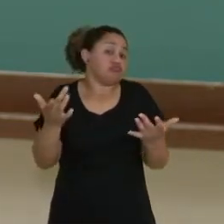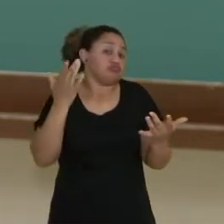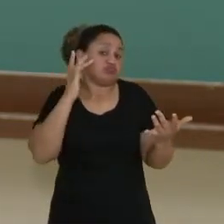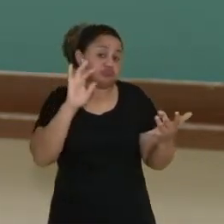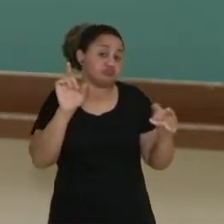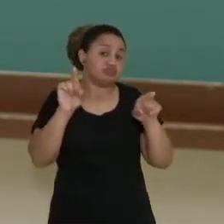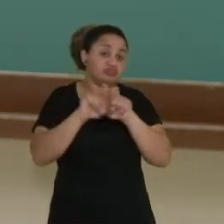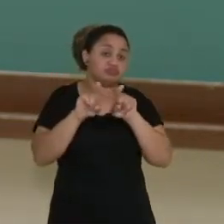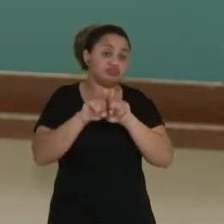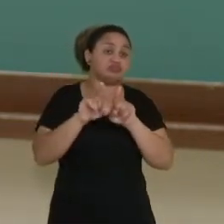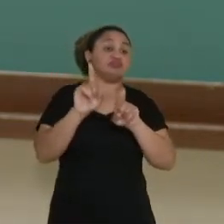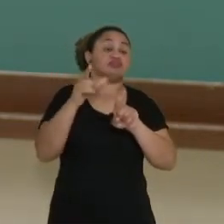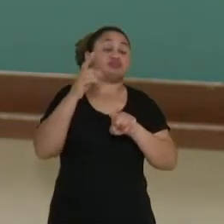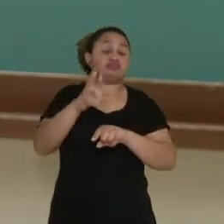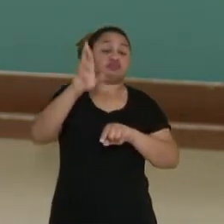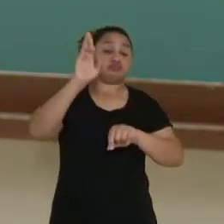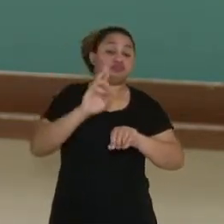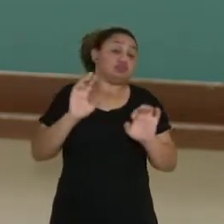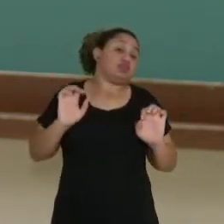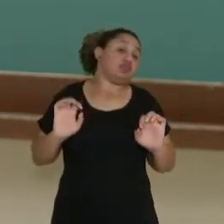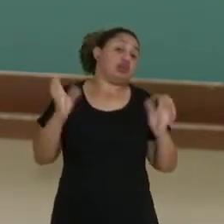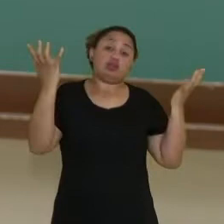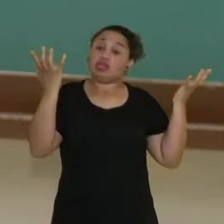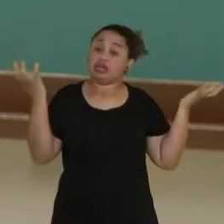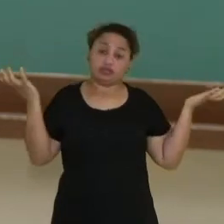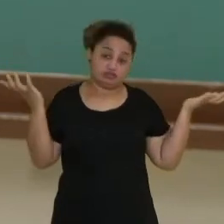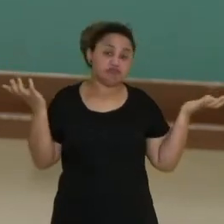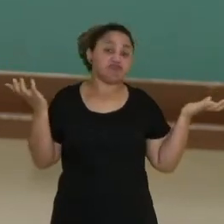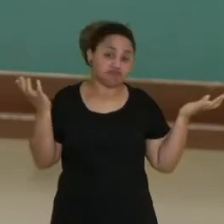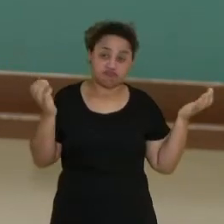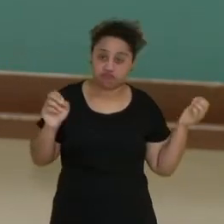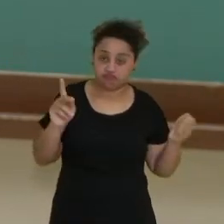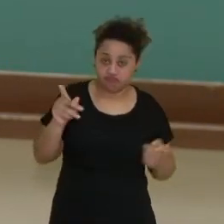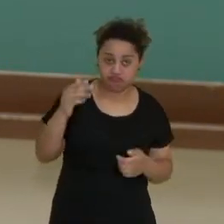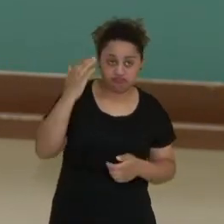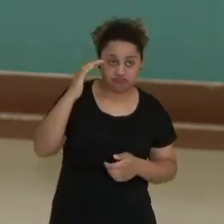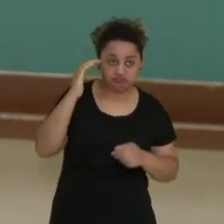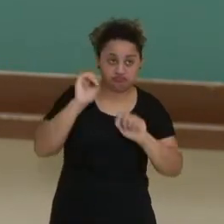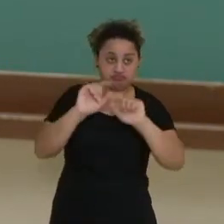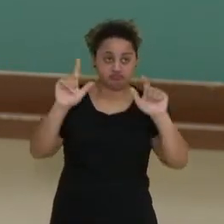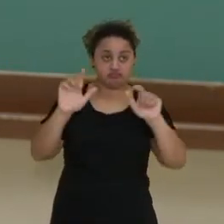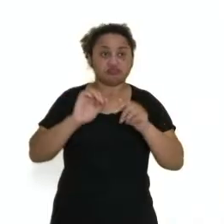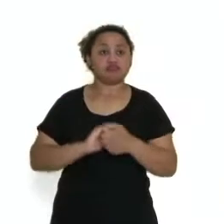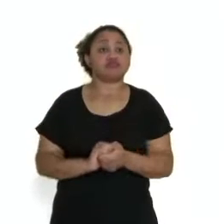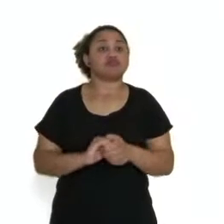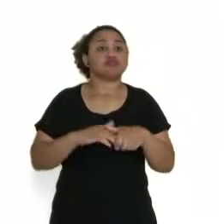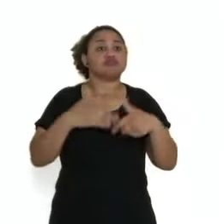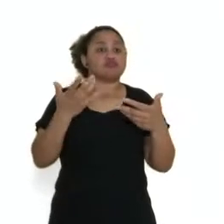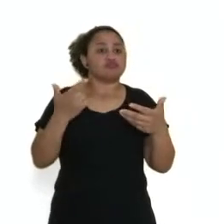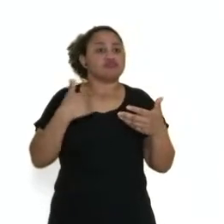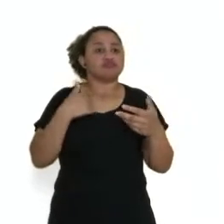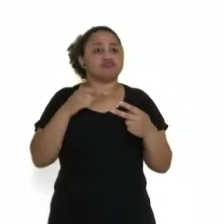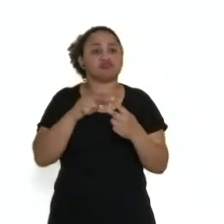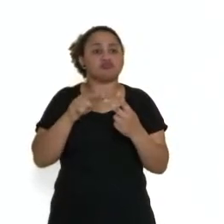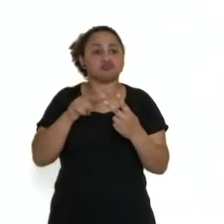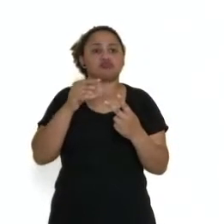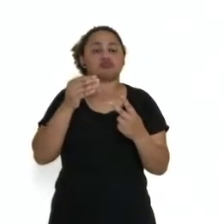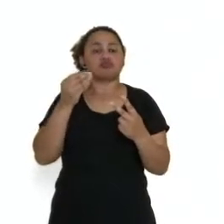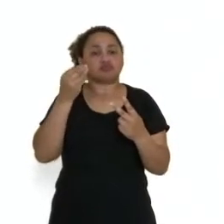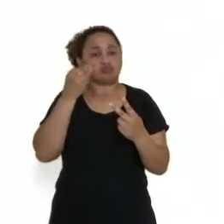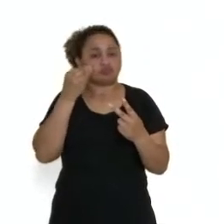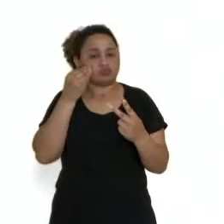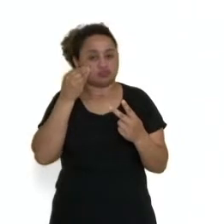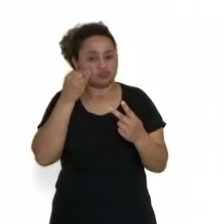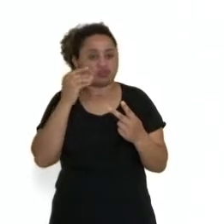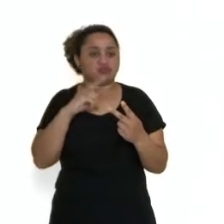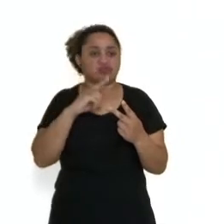tem resultados que ocorrem ao acaso, ok? Bom, então aqui, ó, os dois experimentos